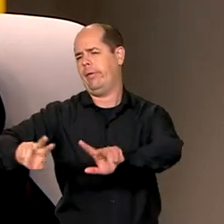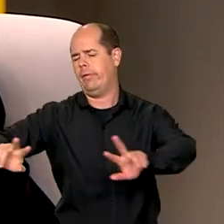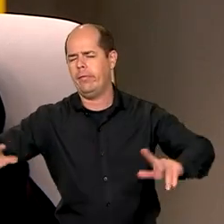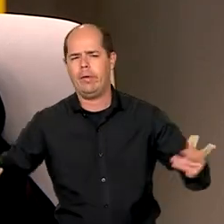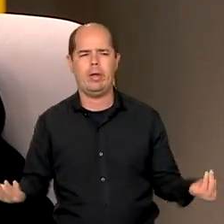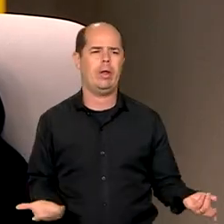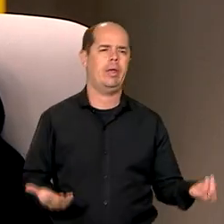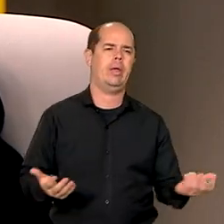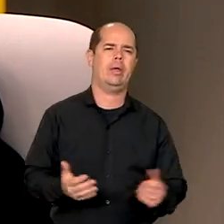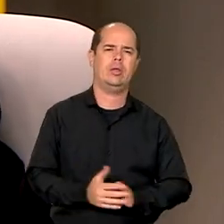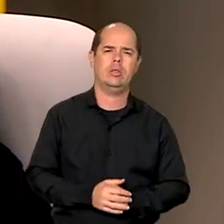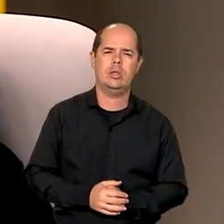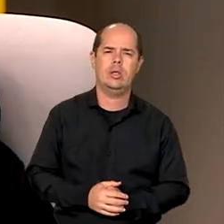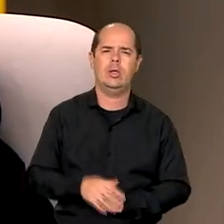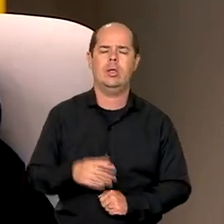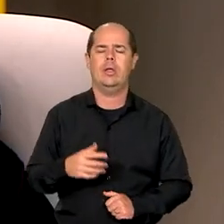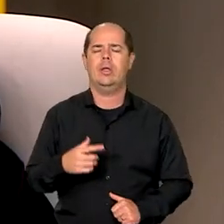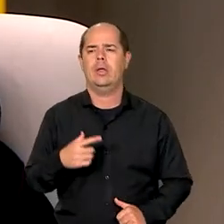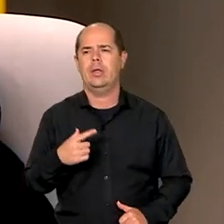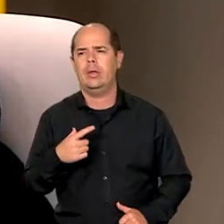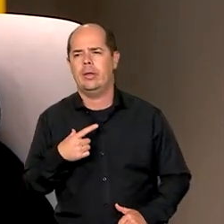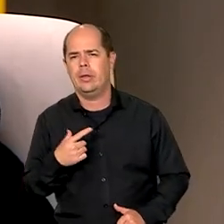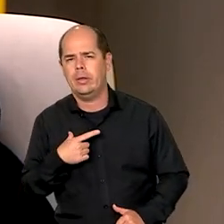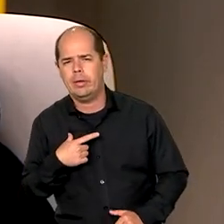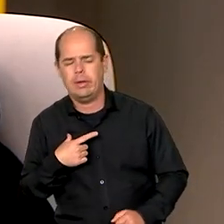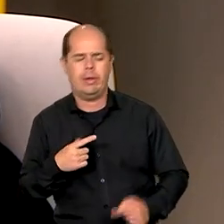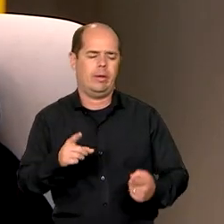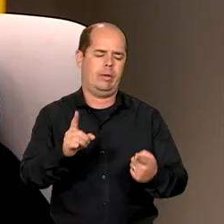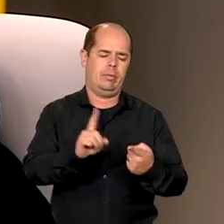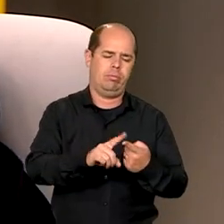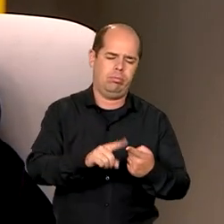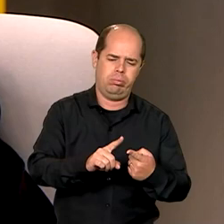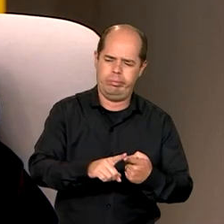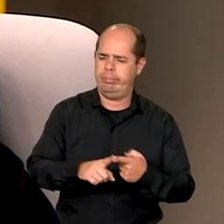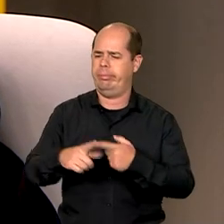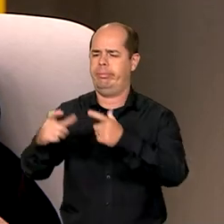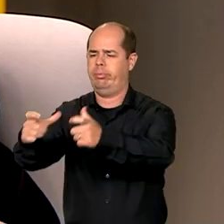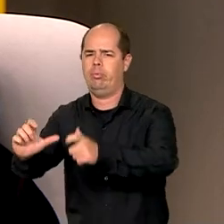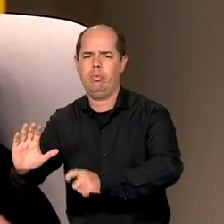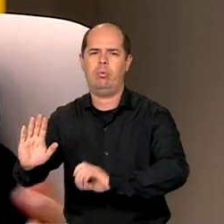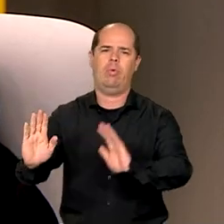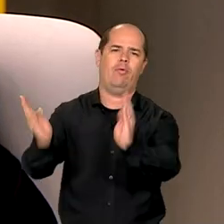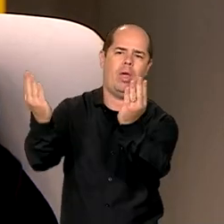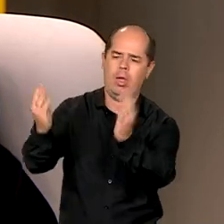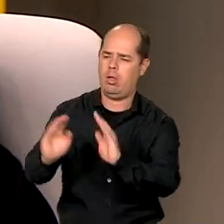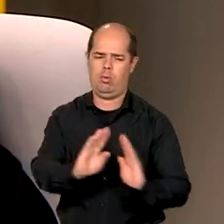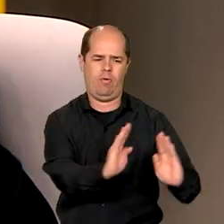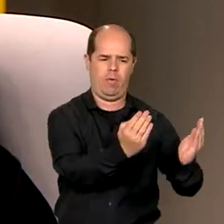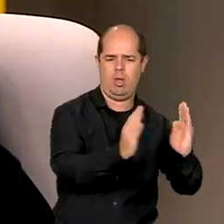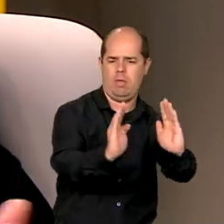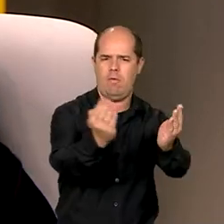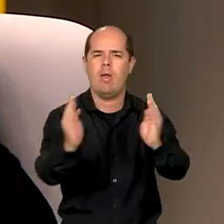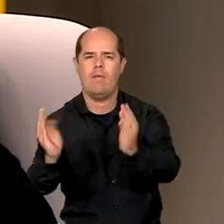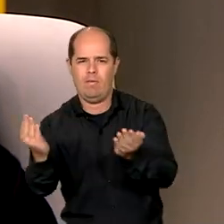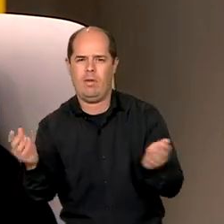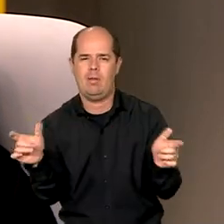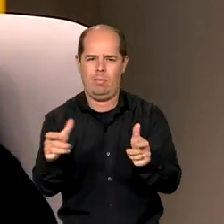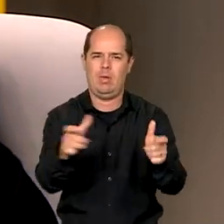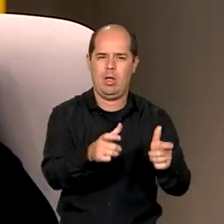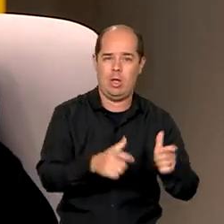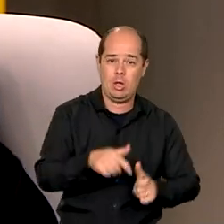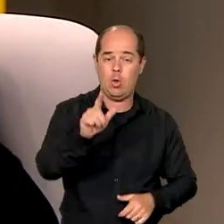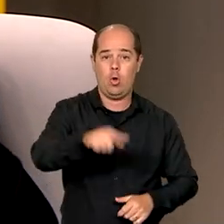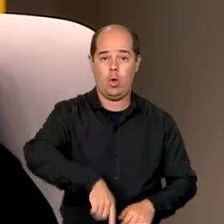show que vai estar acontecendo, os painéis, todos eles são gratuitos, a participação em todo o evento é gratuito. São